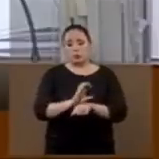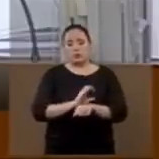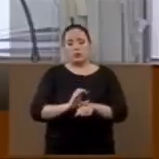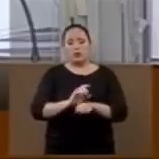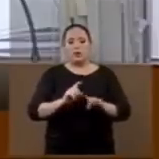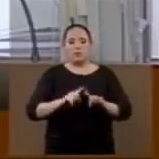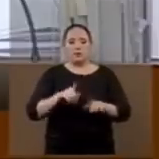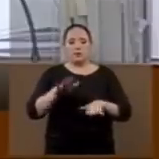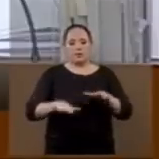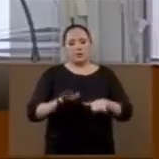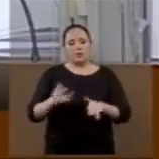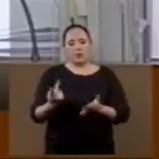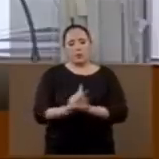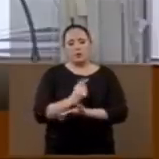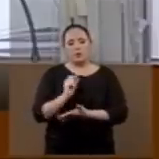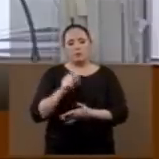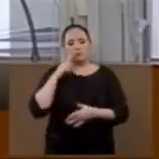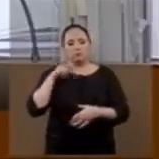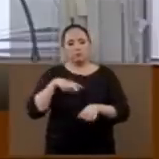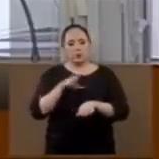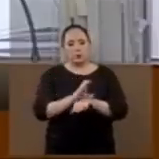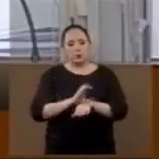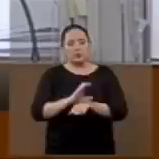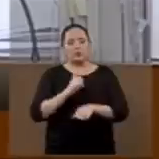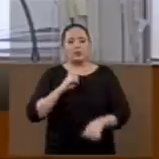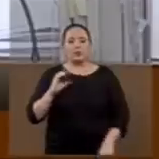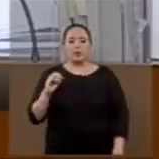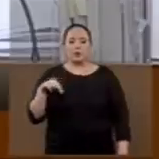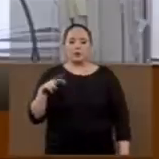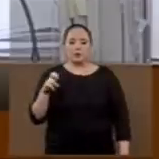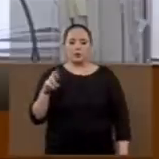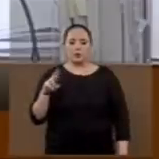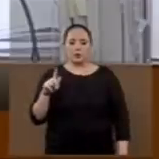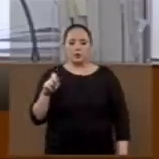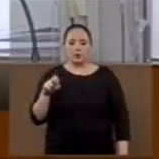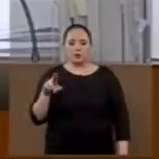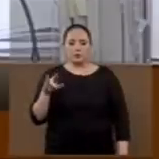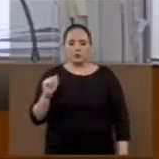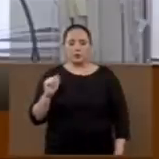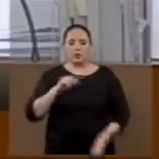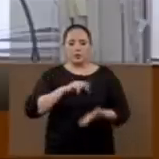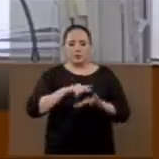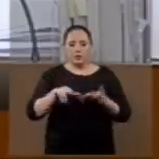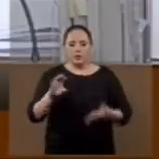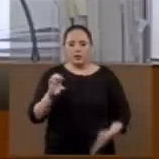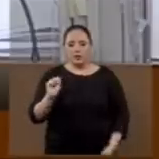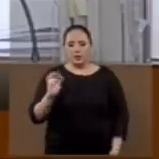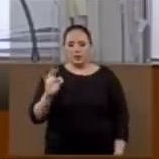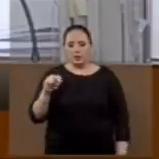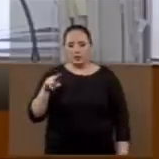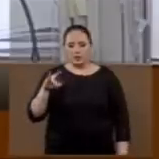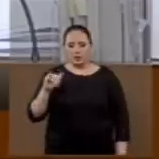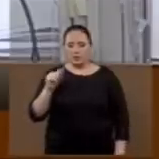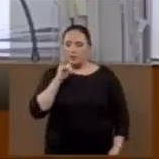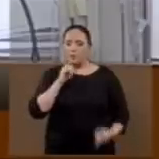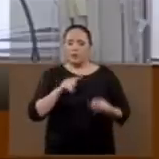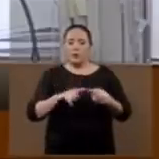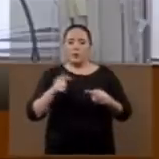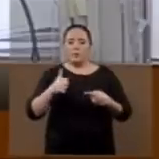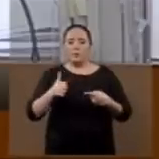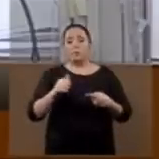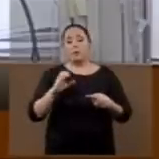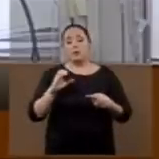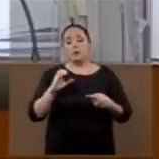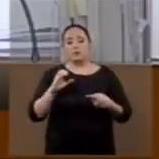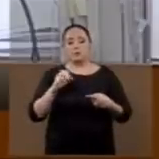raro acontece que no plano constitucional se verifique a convergência concretizadora de várias instâncias. A nível primário de concretização,